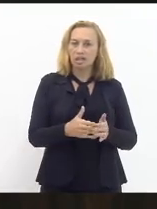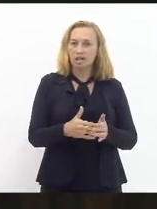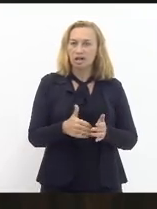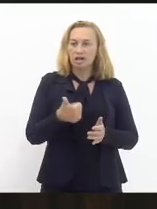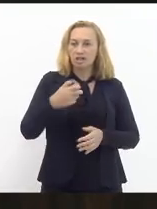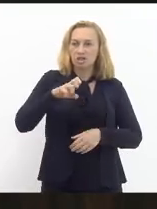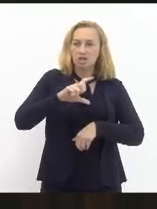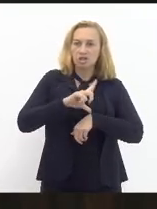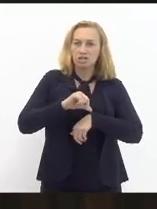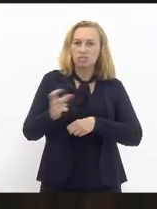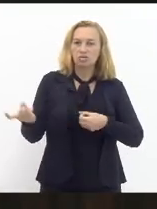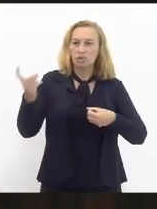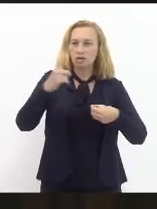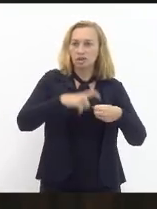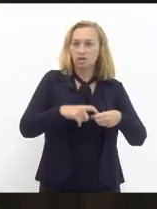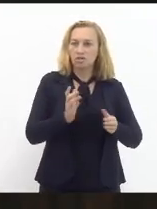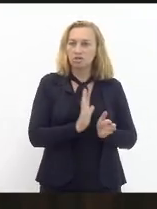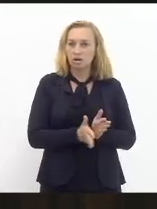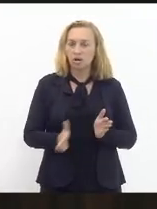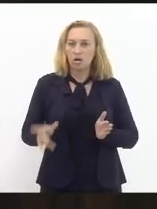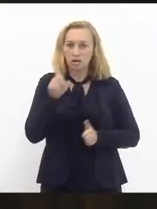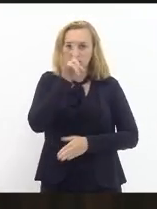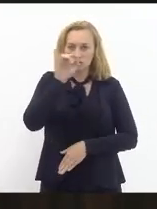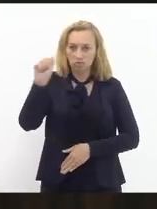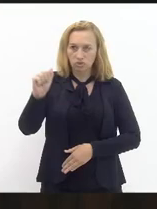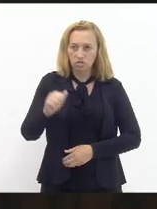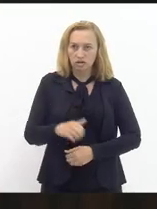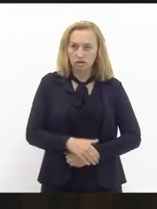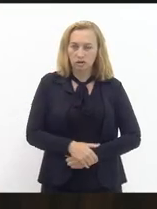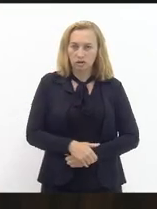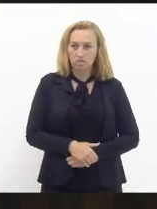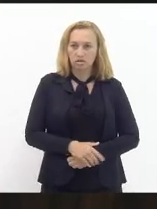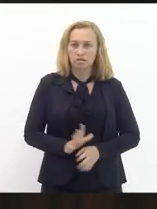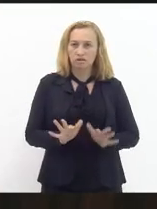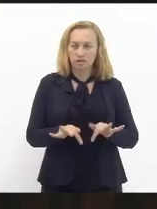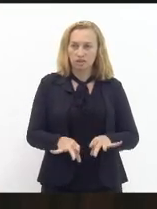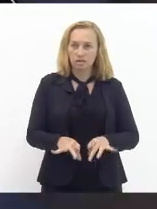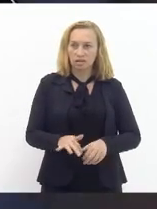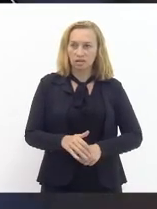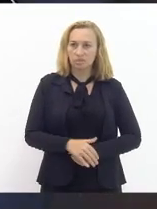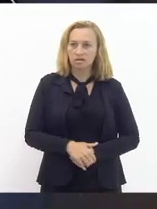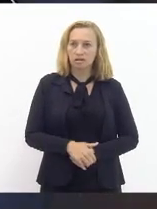quando retornaremos com a ordem do dia. Está suspensa a sessão.